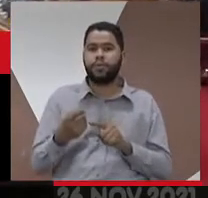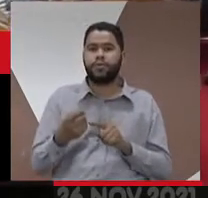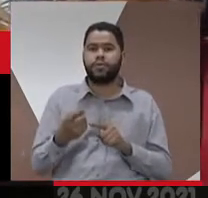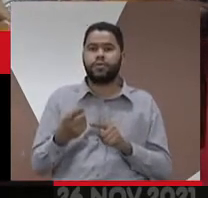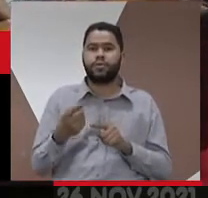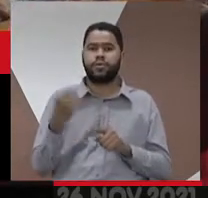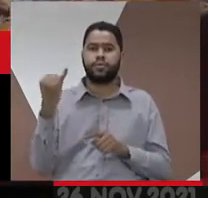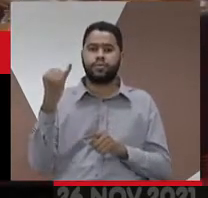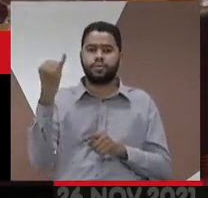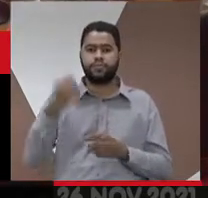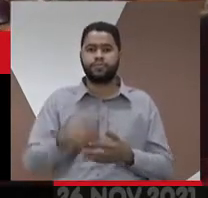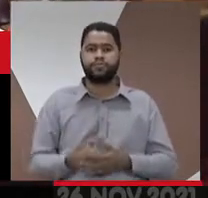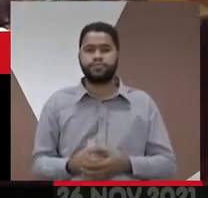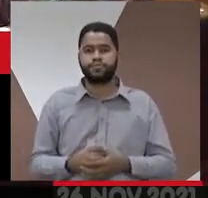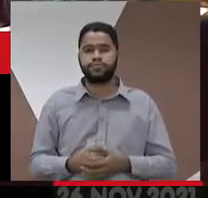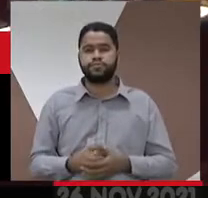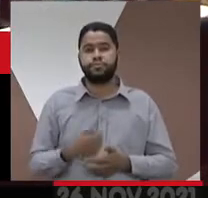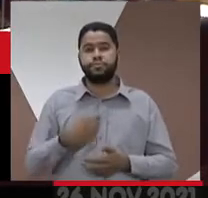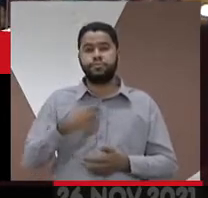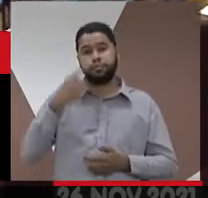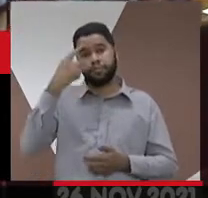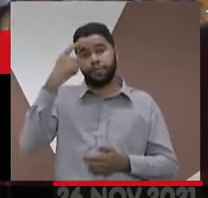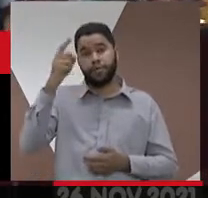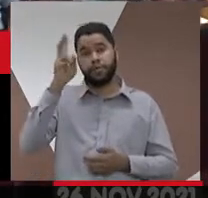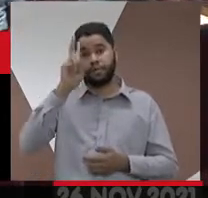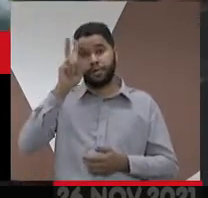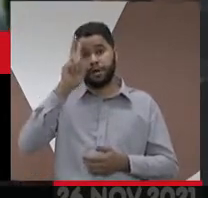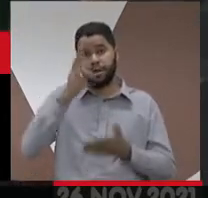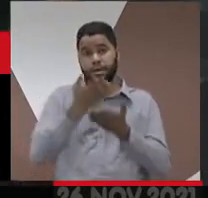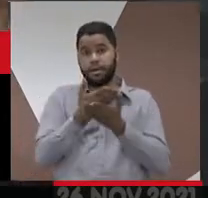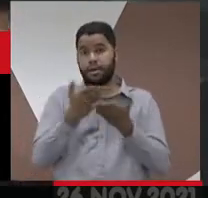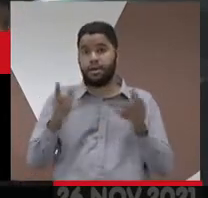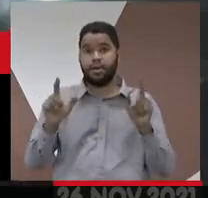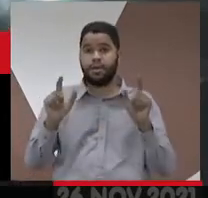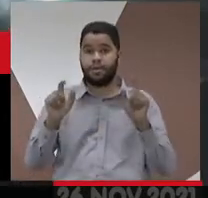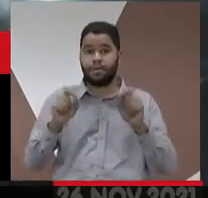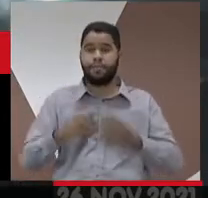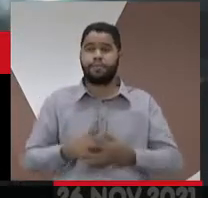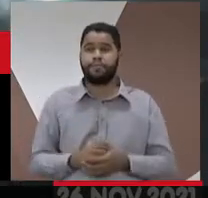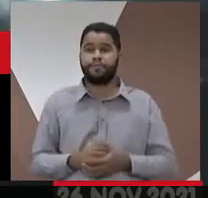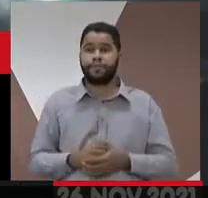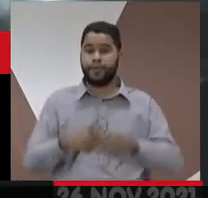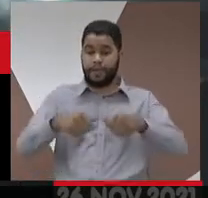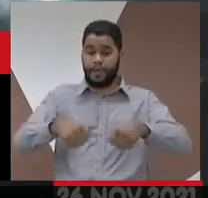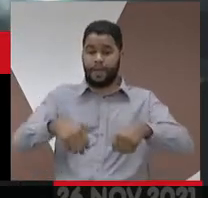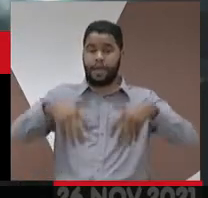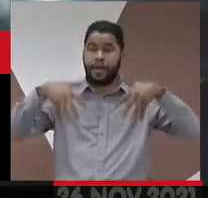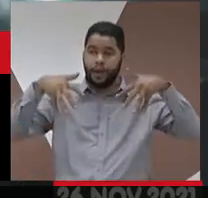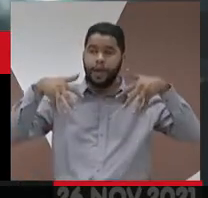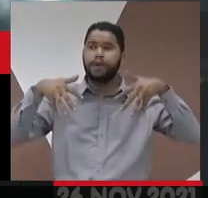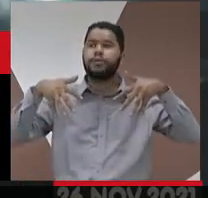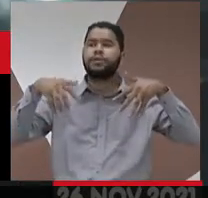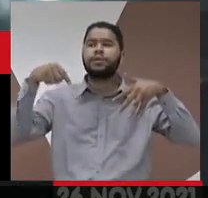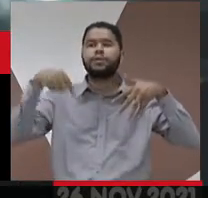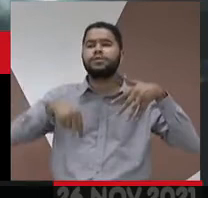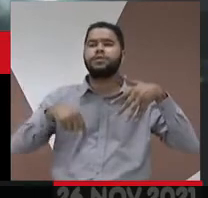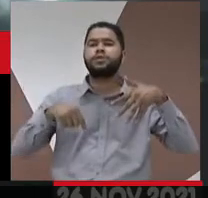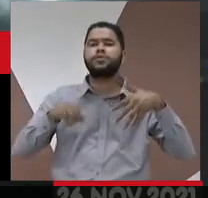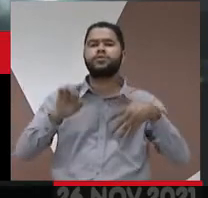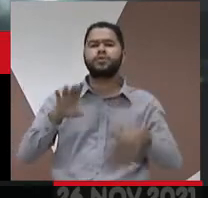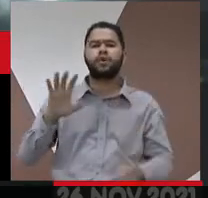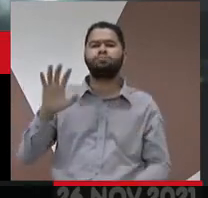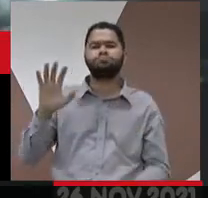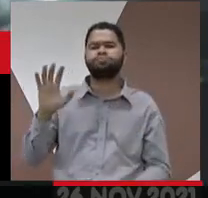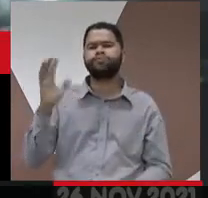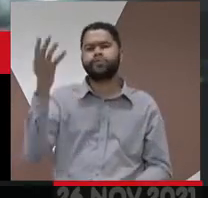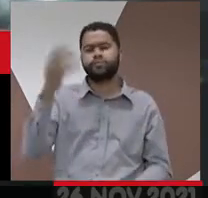importante. Eu acho que é preciso lembrar que essa audiência pública ela só está